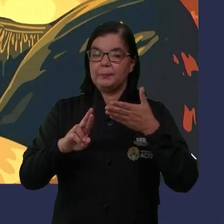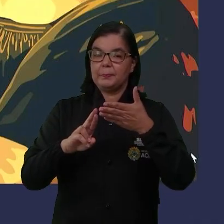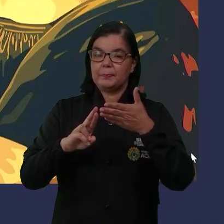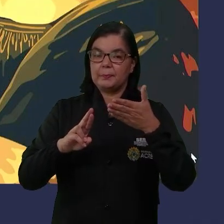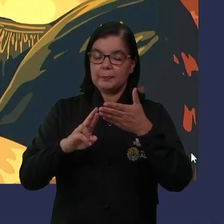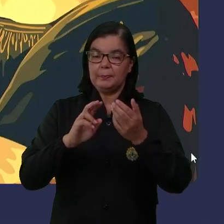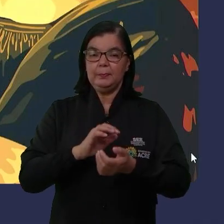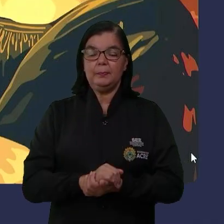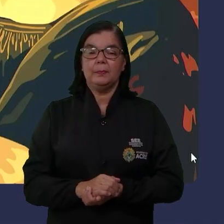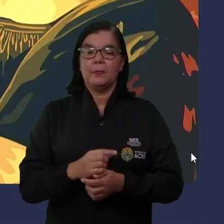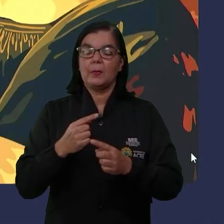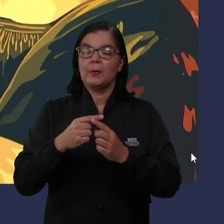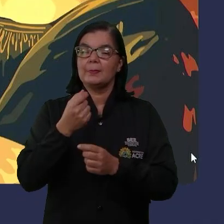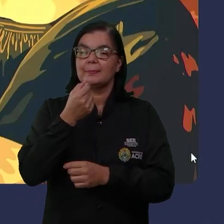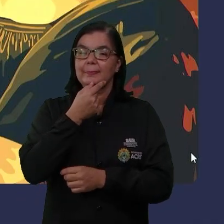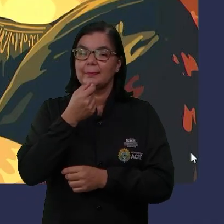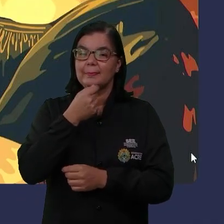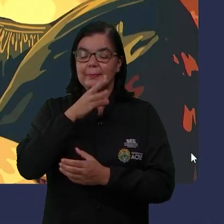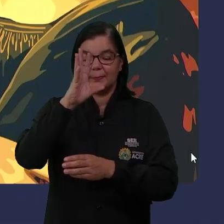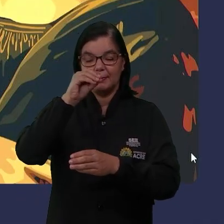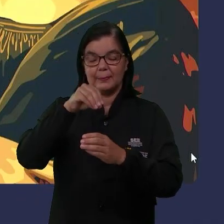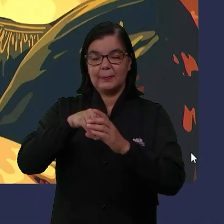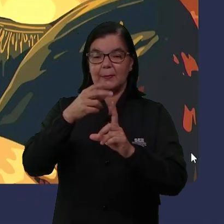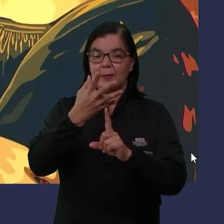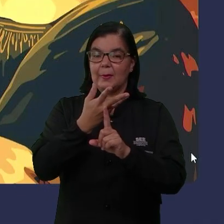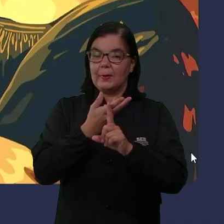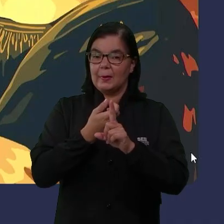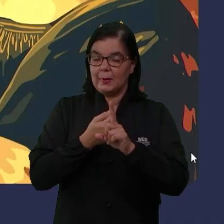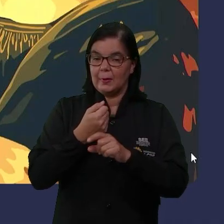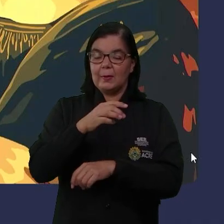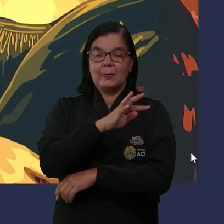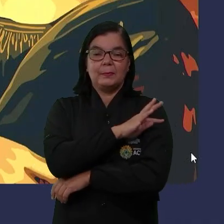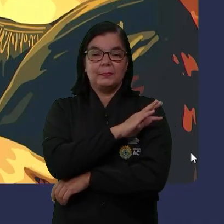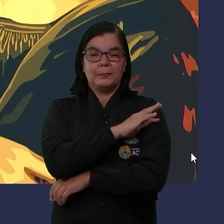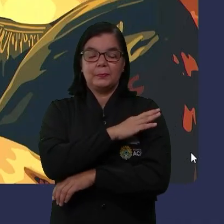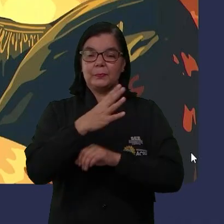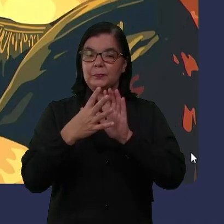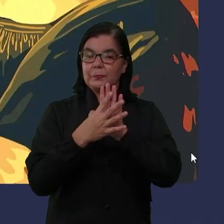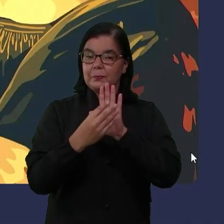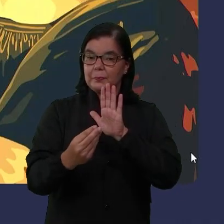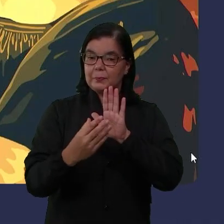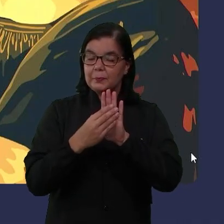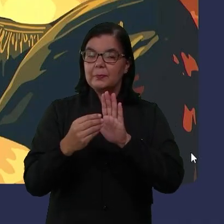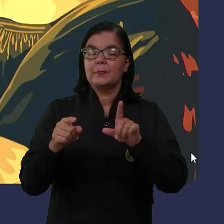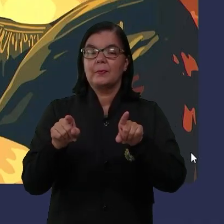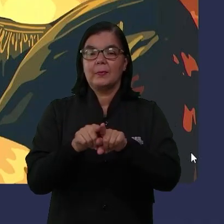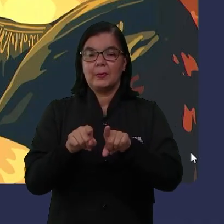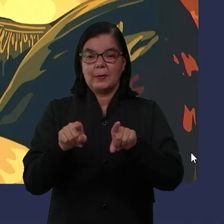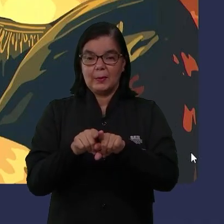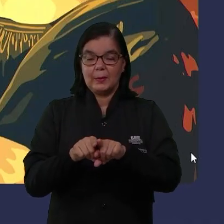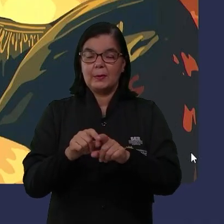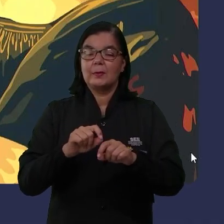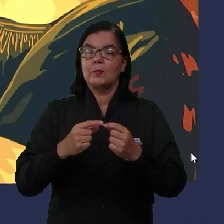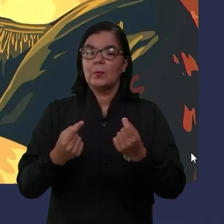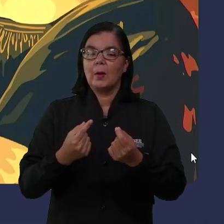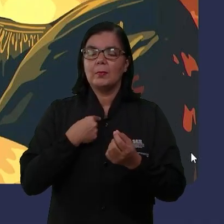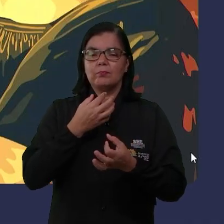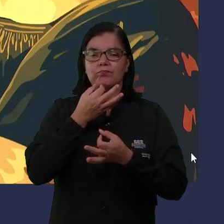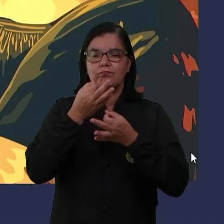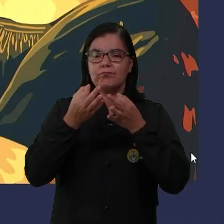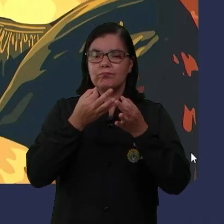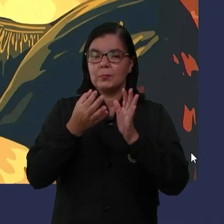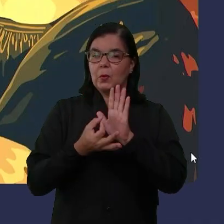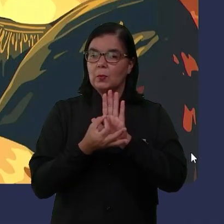remete. Porque a paródia na arte ela é uma técnica que utiliza a imitação e a satirização para comentar ou